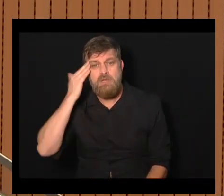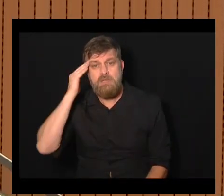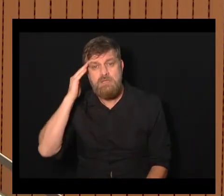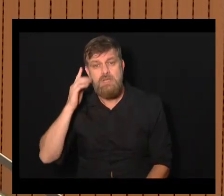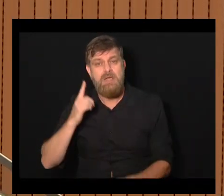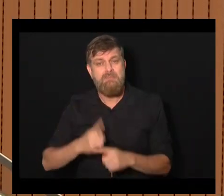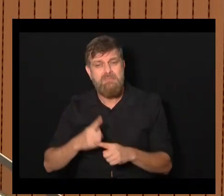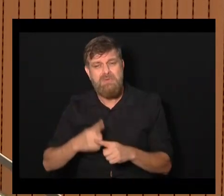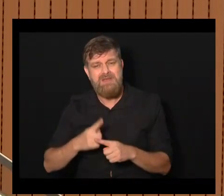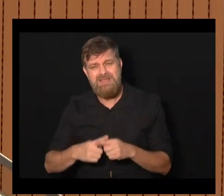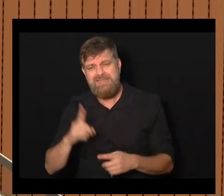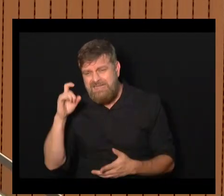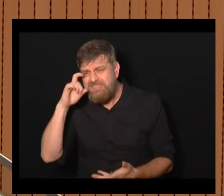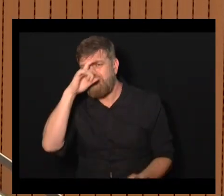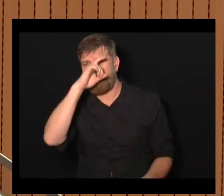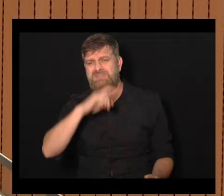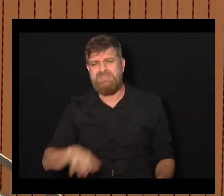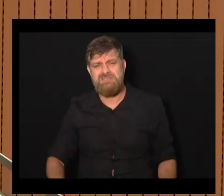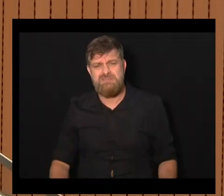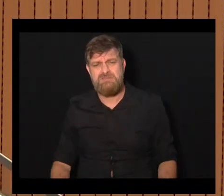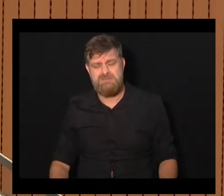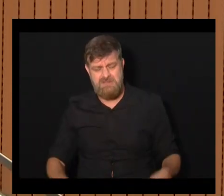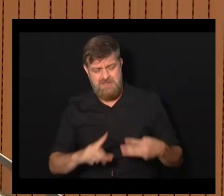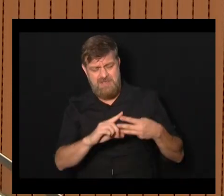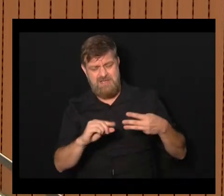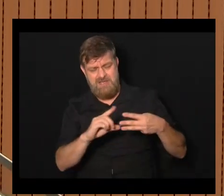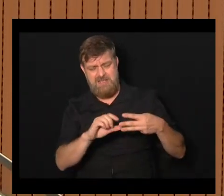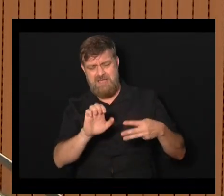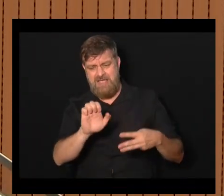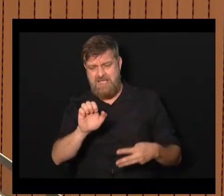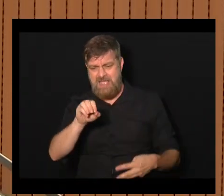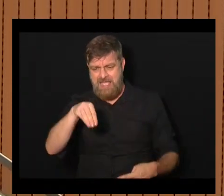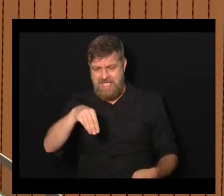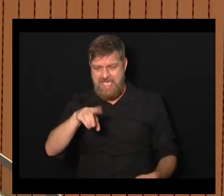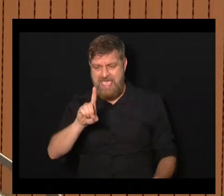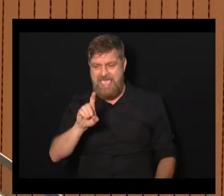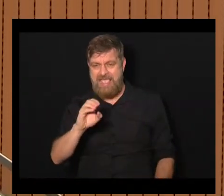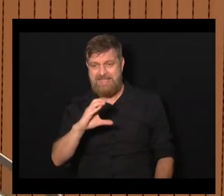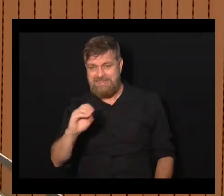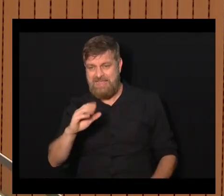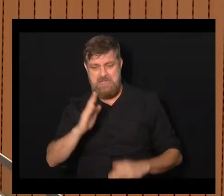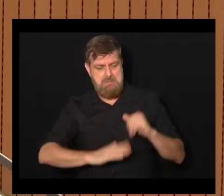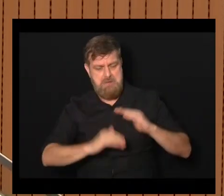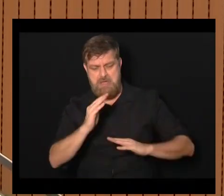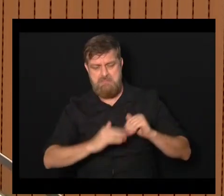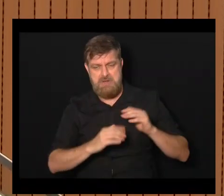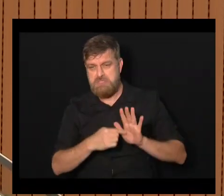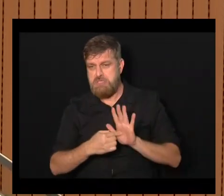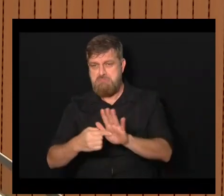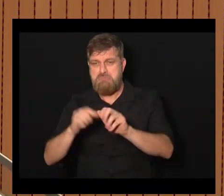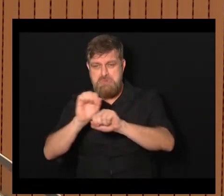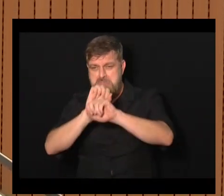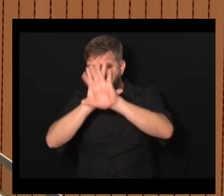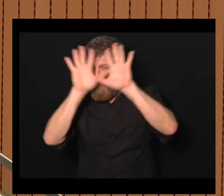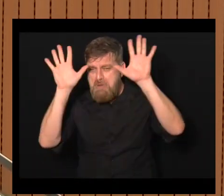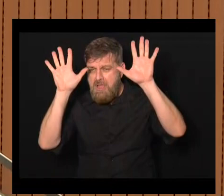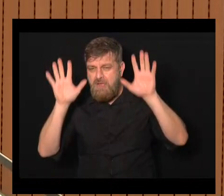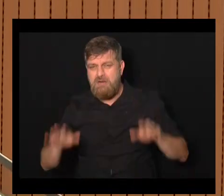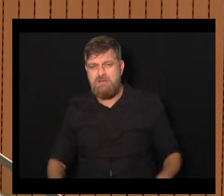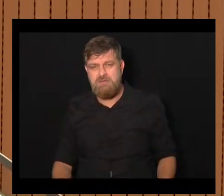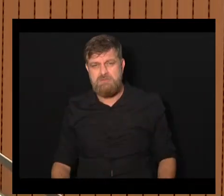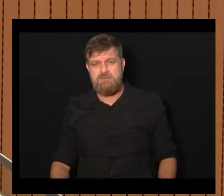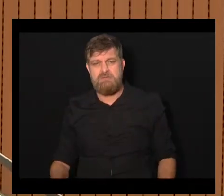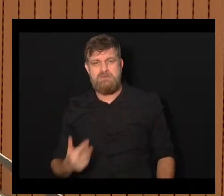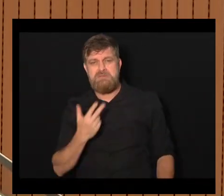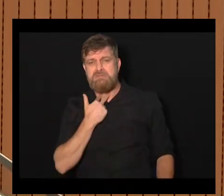que é tão difícil a Indec tomar qualquer iniciativa nessa cidade. Não se